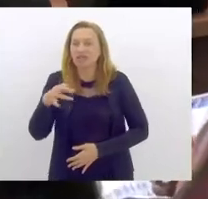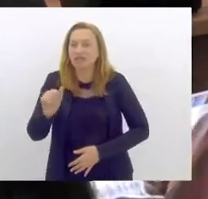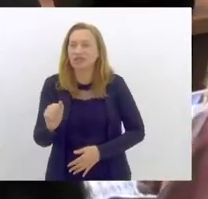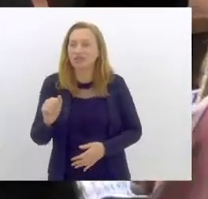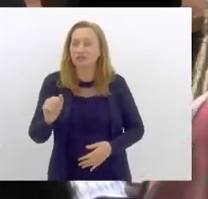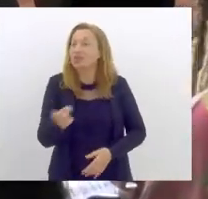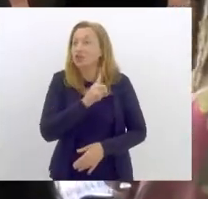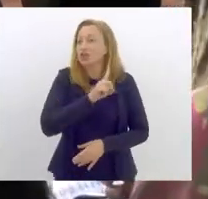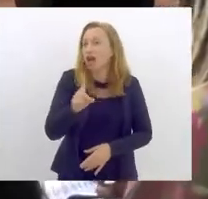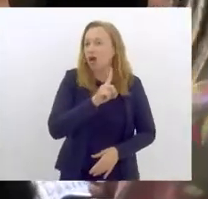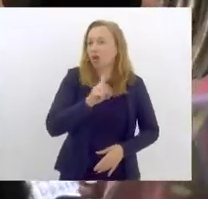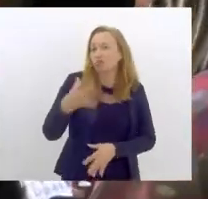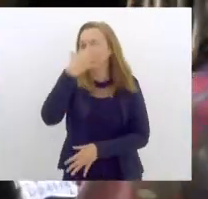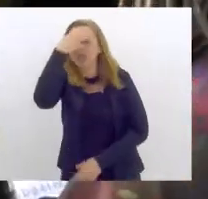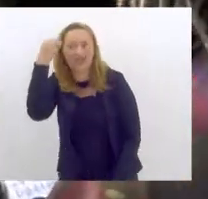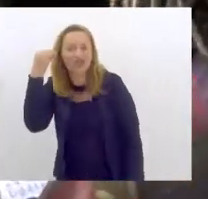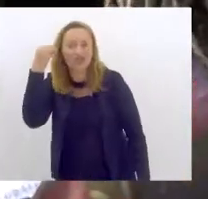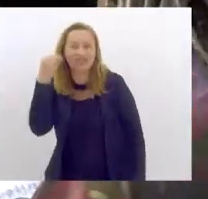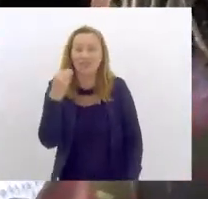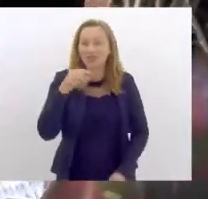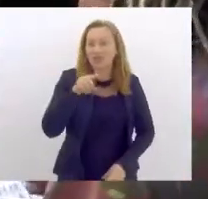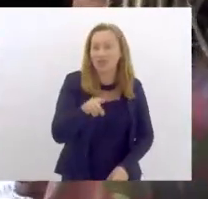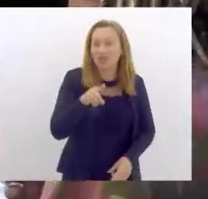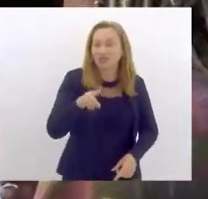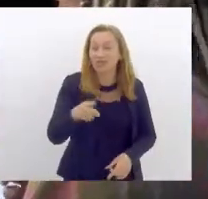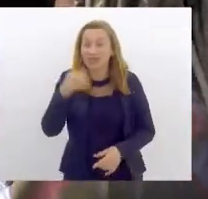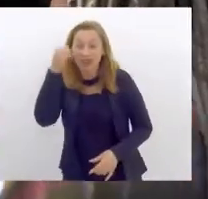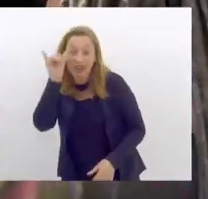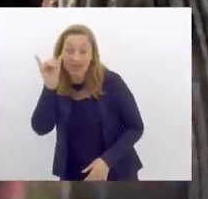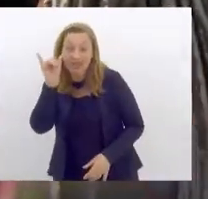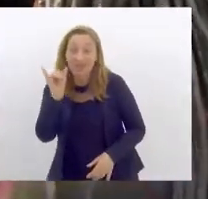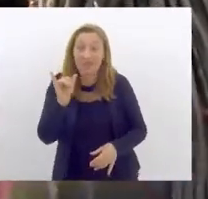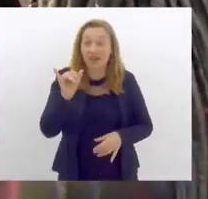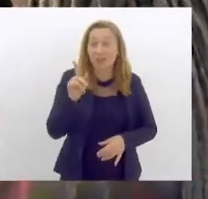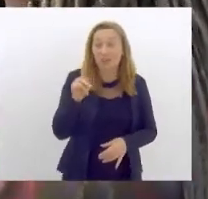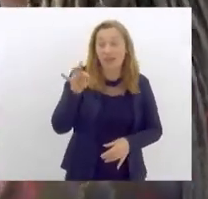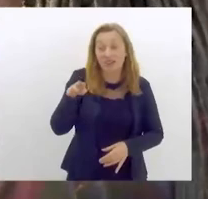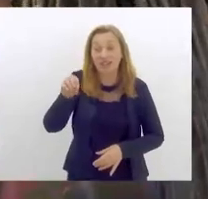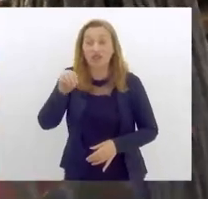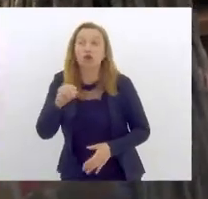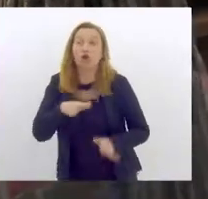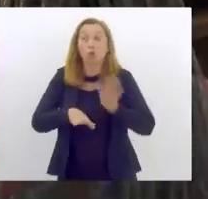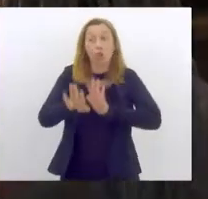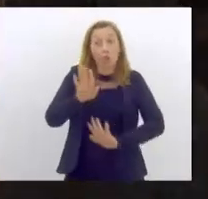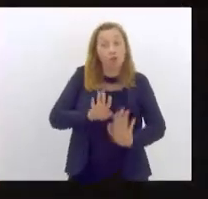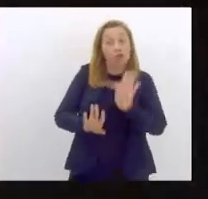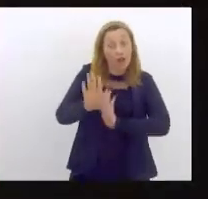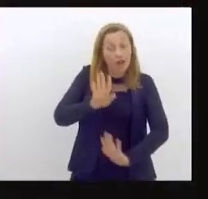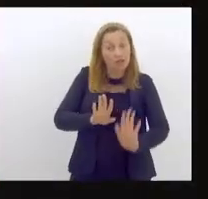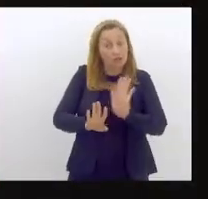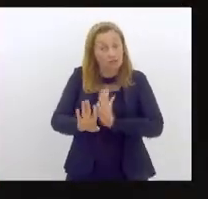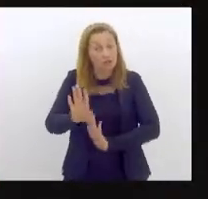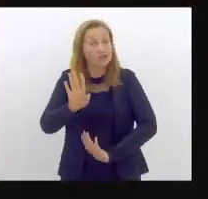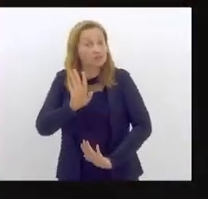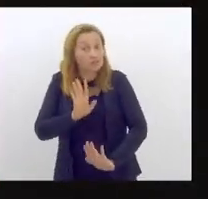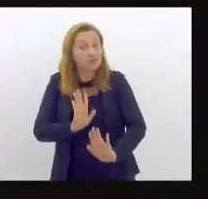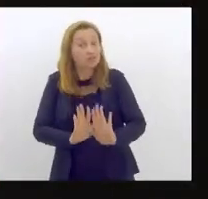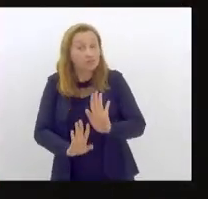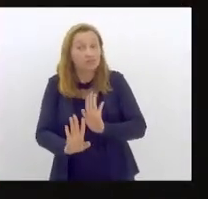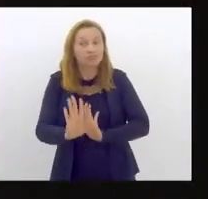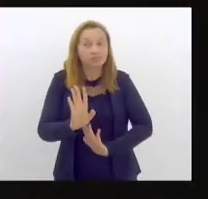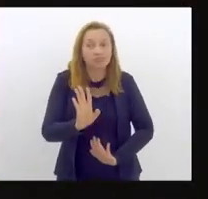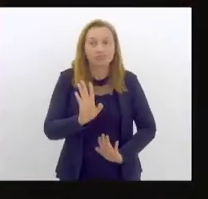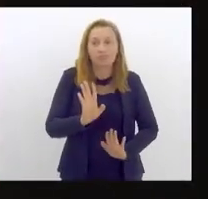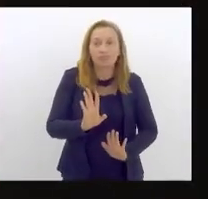E não se esqueça do seu preventivo sem nenhum artifício gente